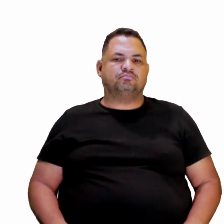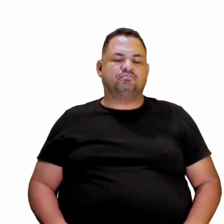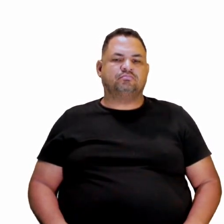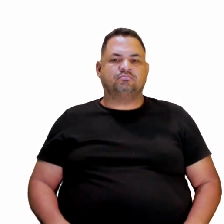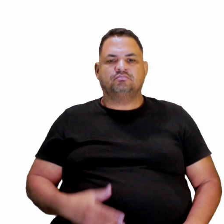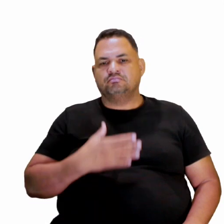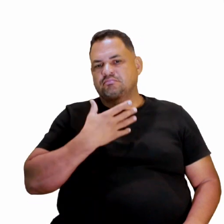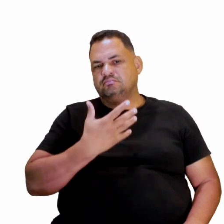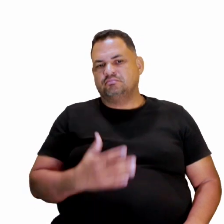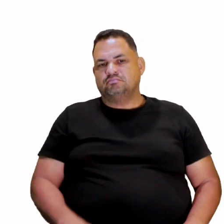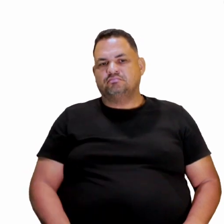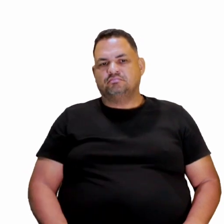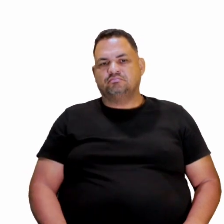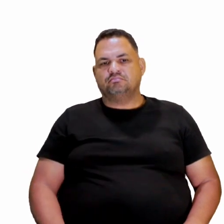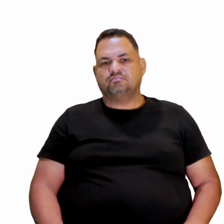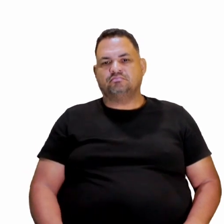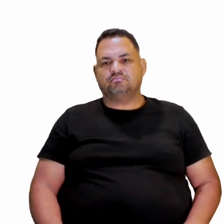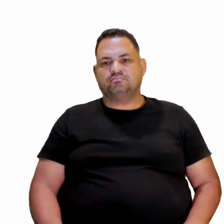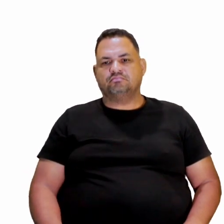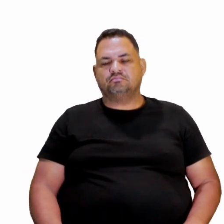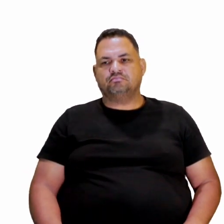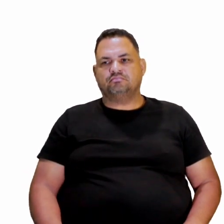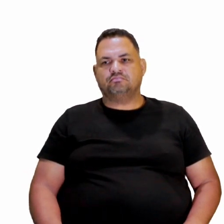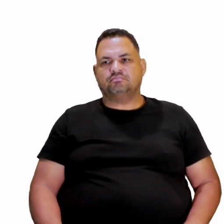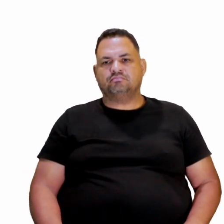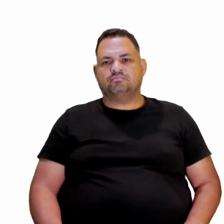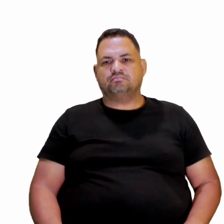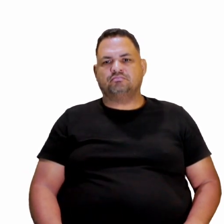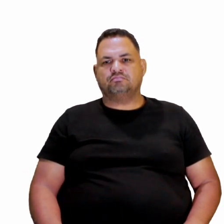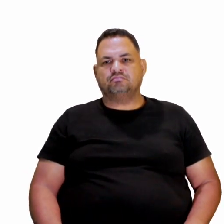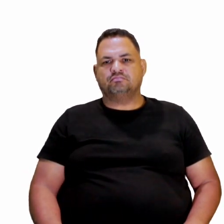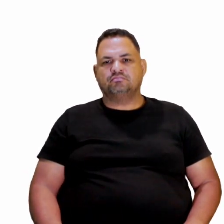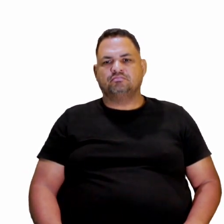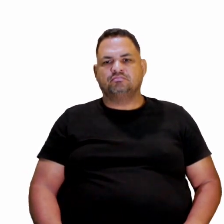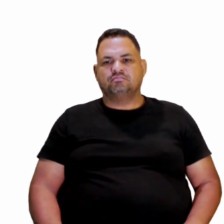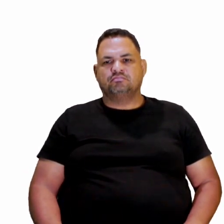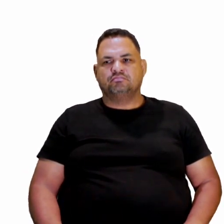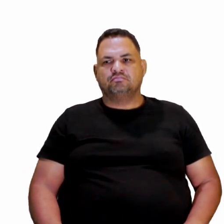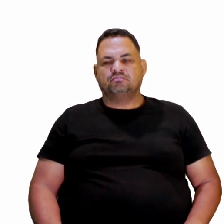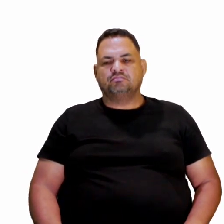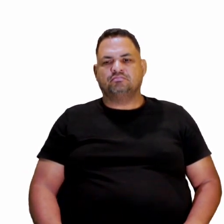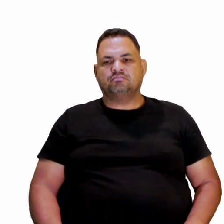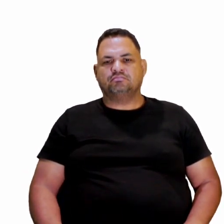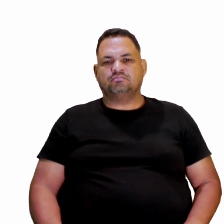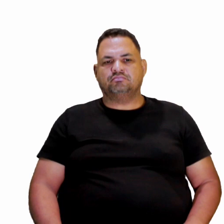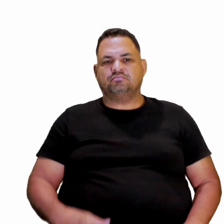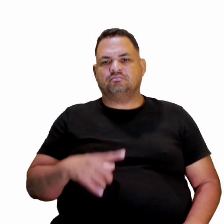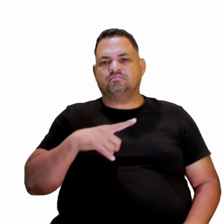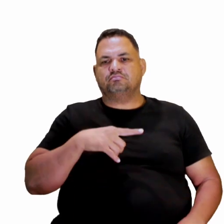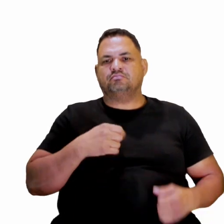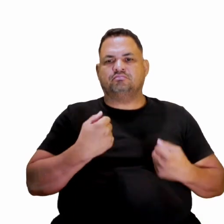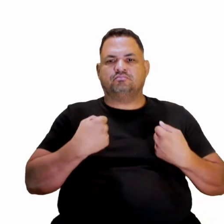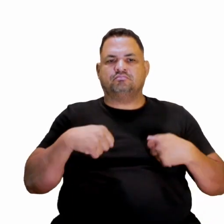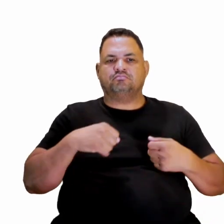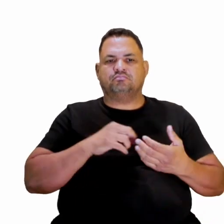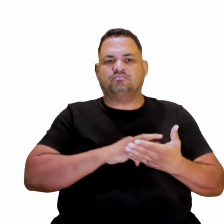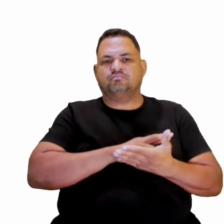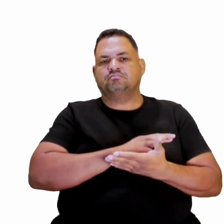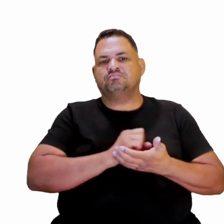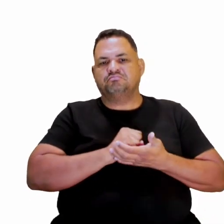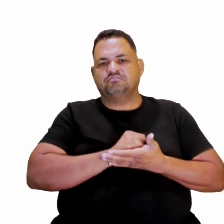and that are not necessarily linked to my degree, the possibilities, as possibilidades são